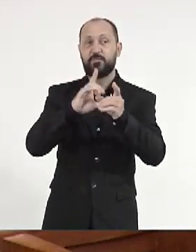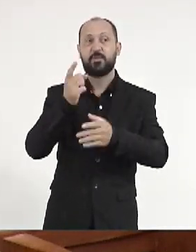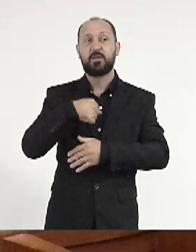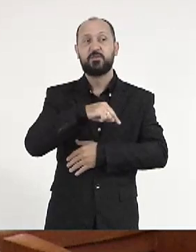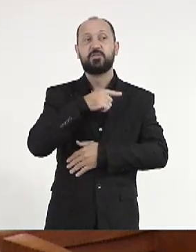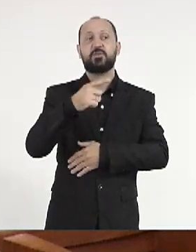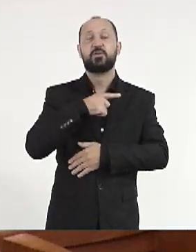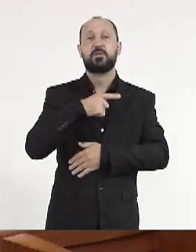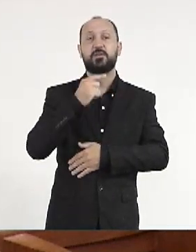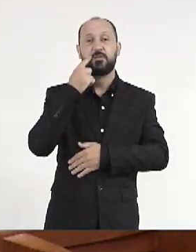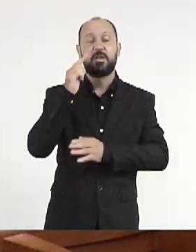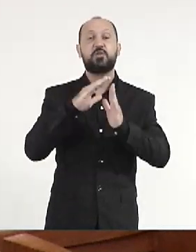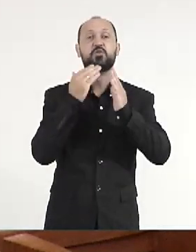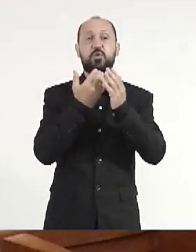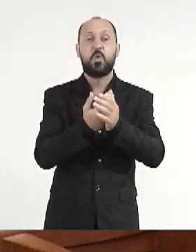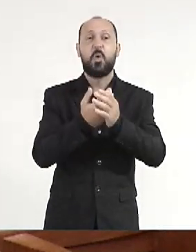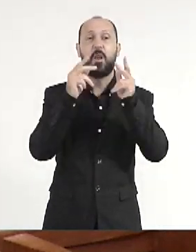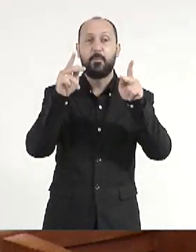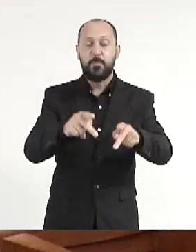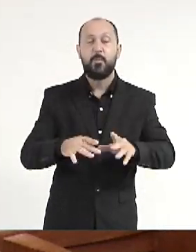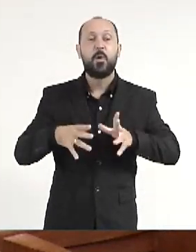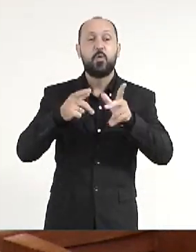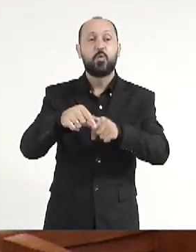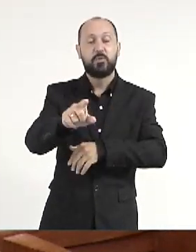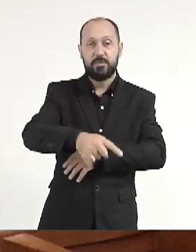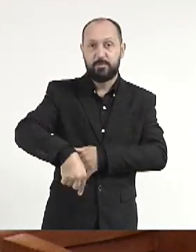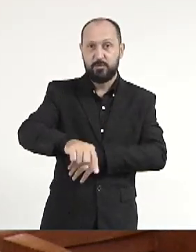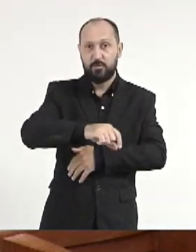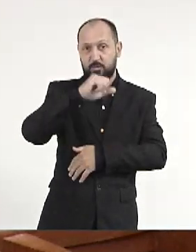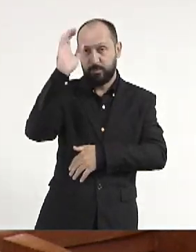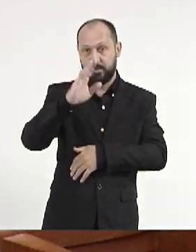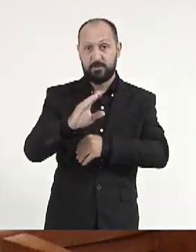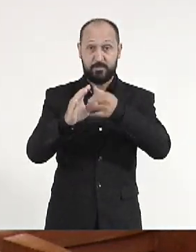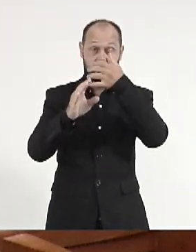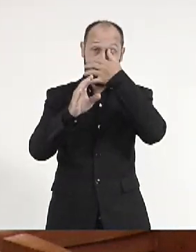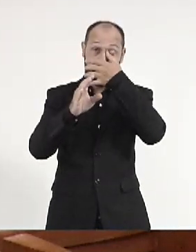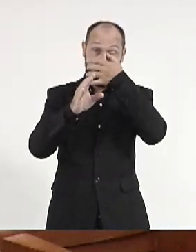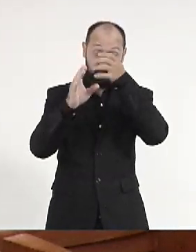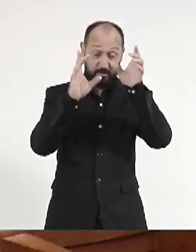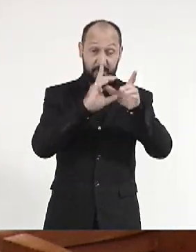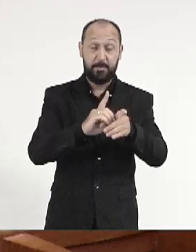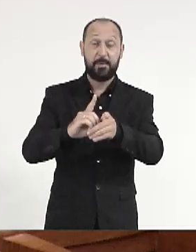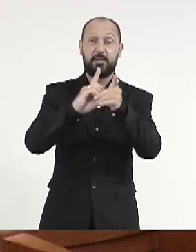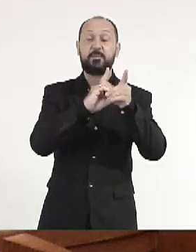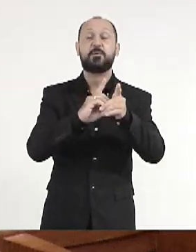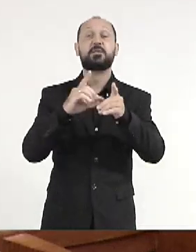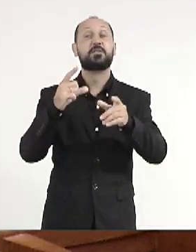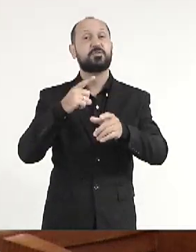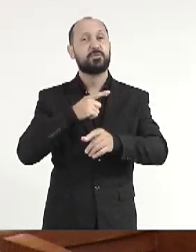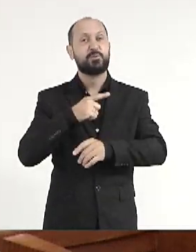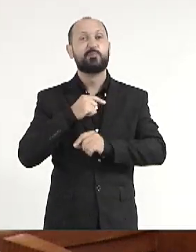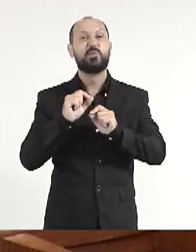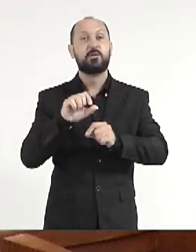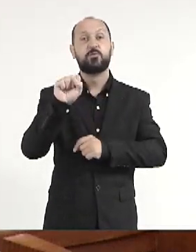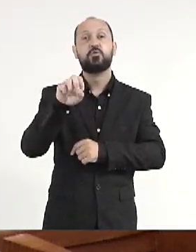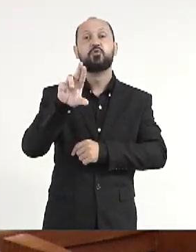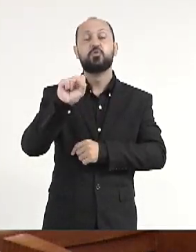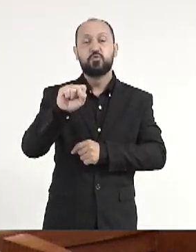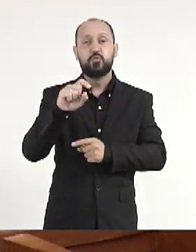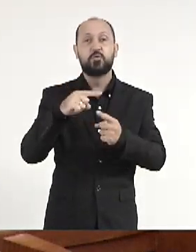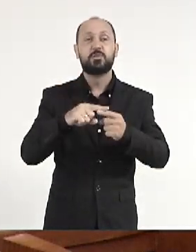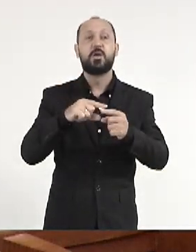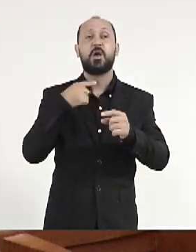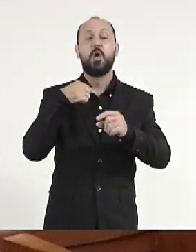nós temos escola pública para todas as pessoas no Brasil. É pela democracia que nós temos um SUS, que é